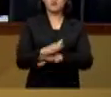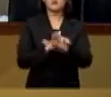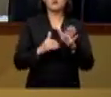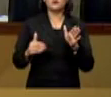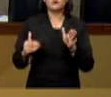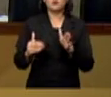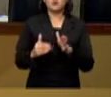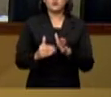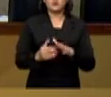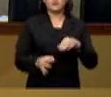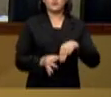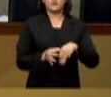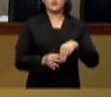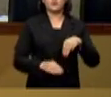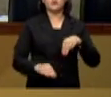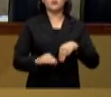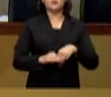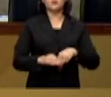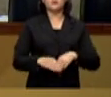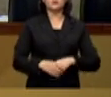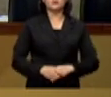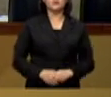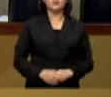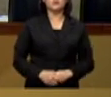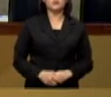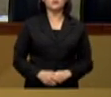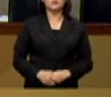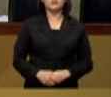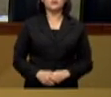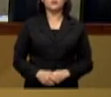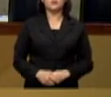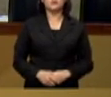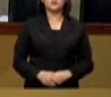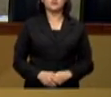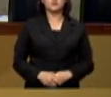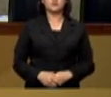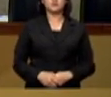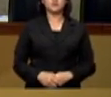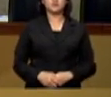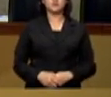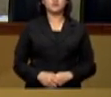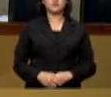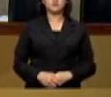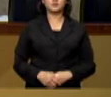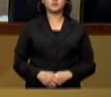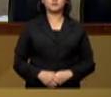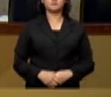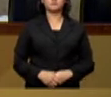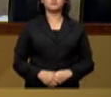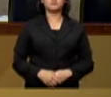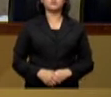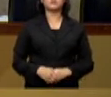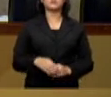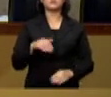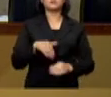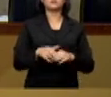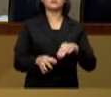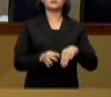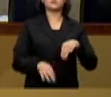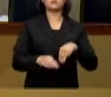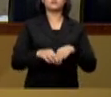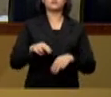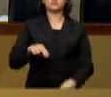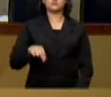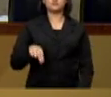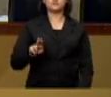colegas para efeito de modulação. Como vota o ministro